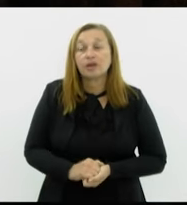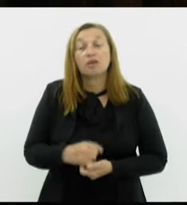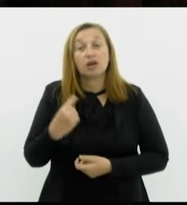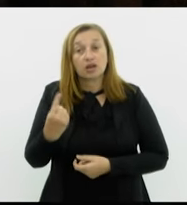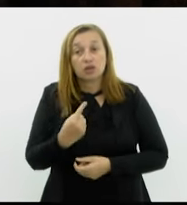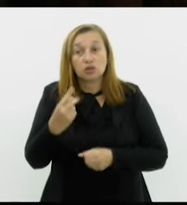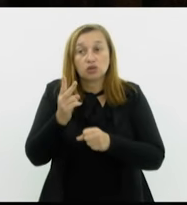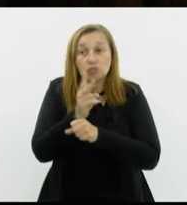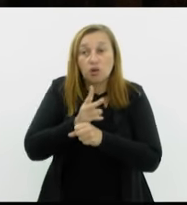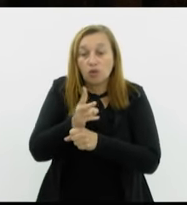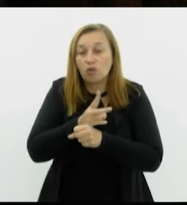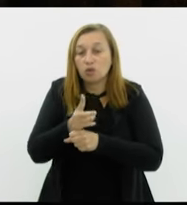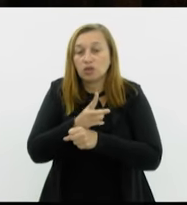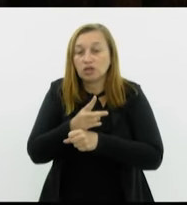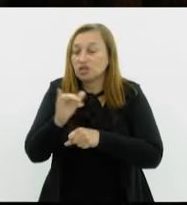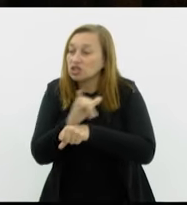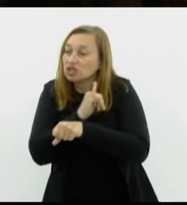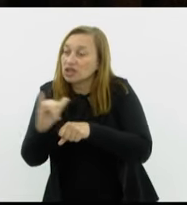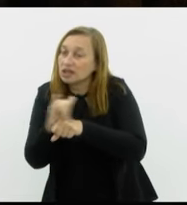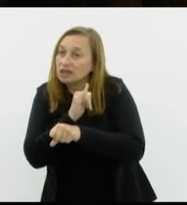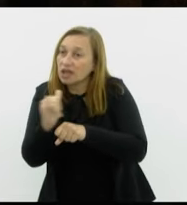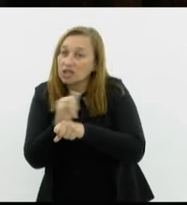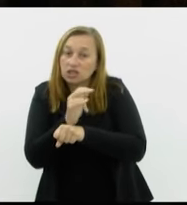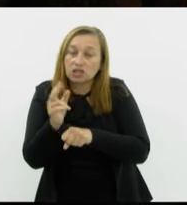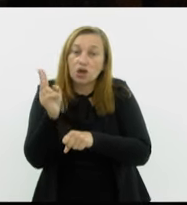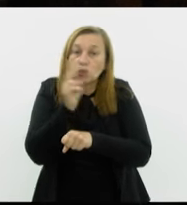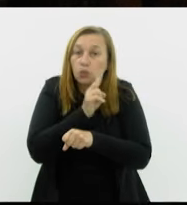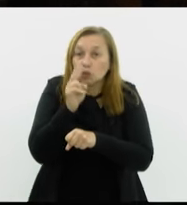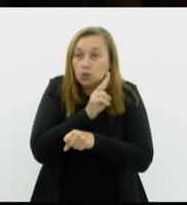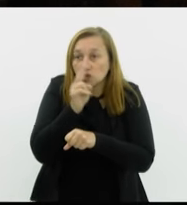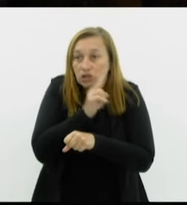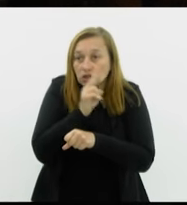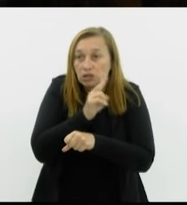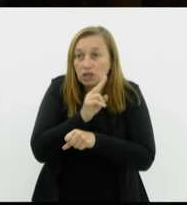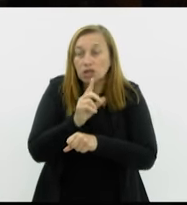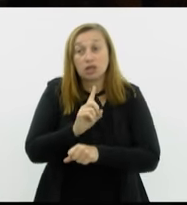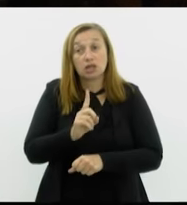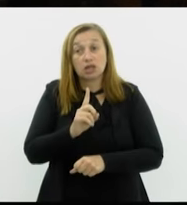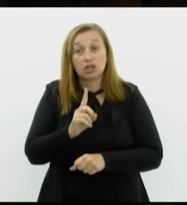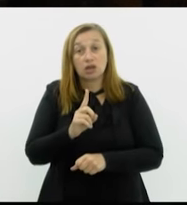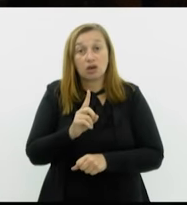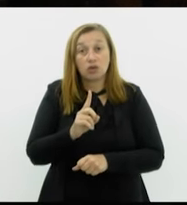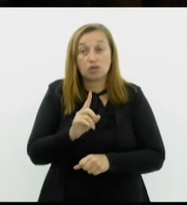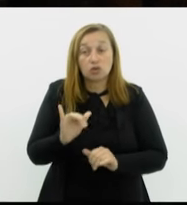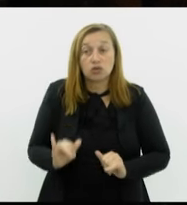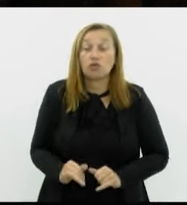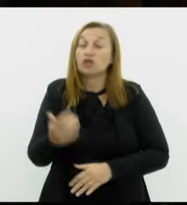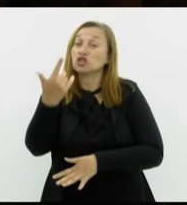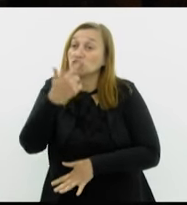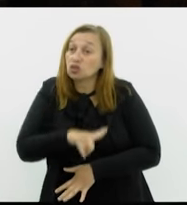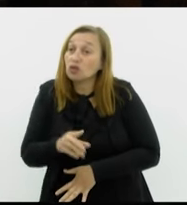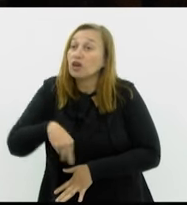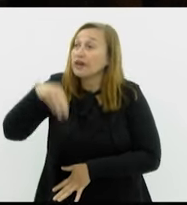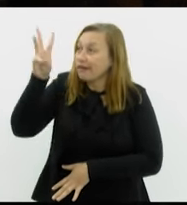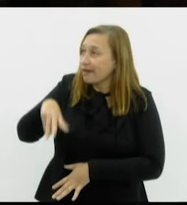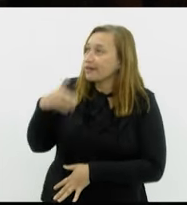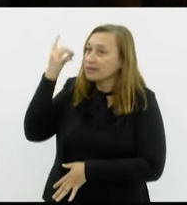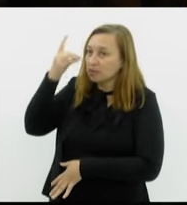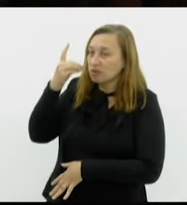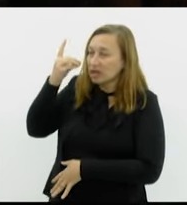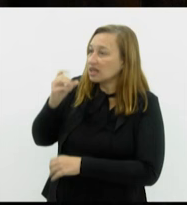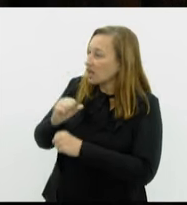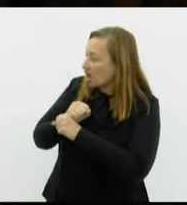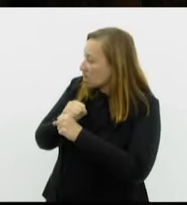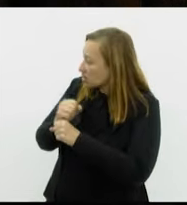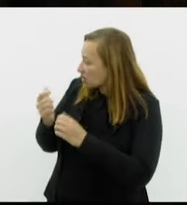busque os caminhos com antecedência, para que a gente não passe novamente, quem aqui é deputado de mais